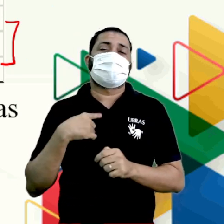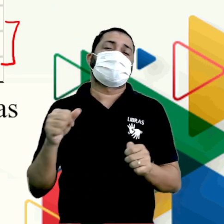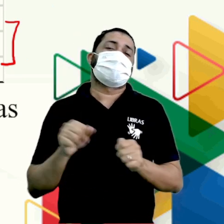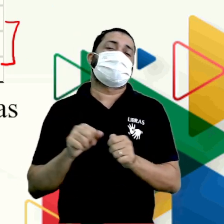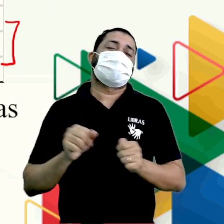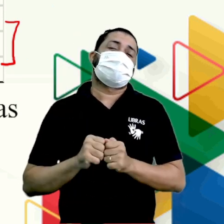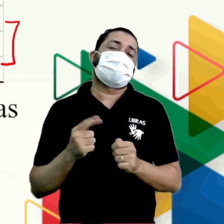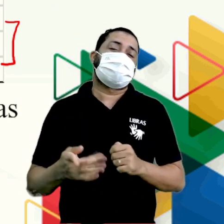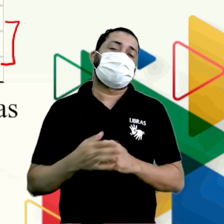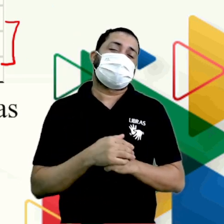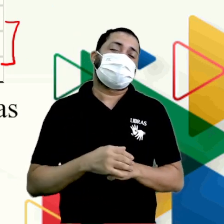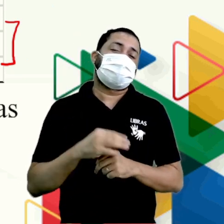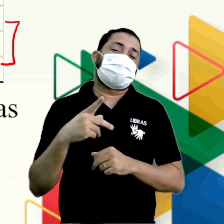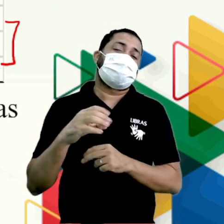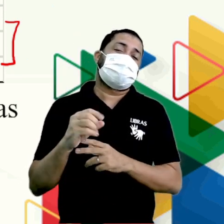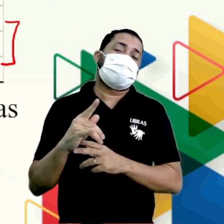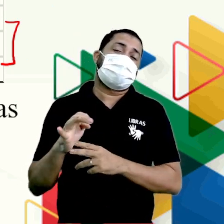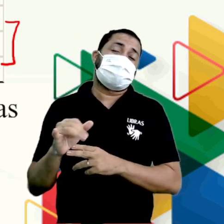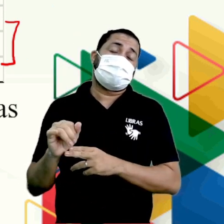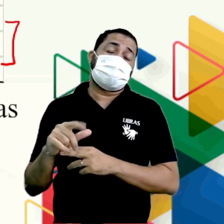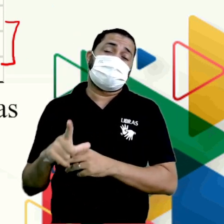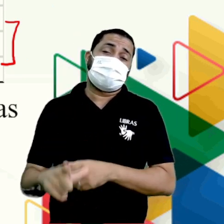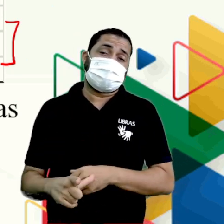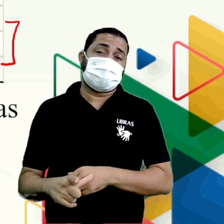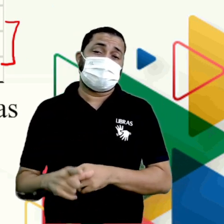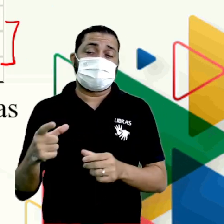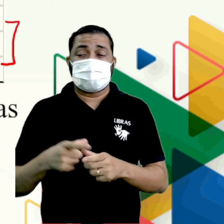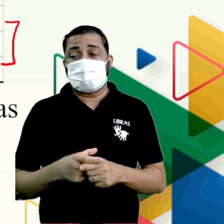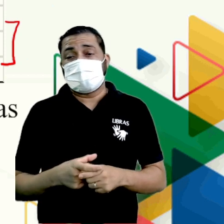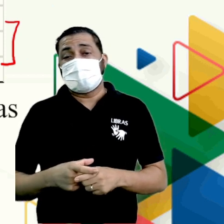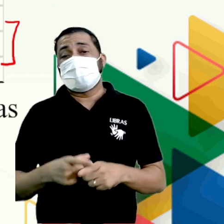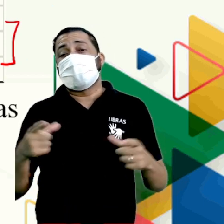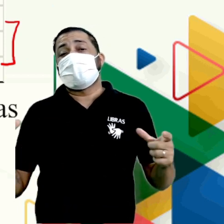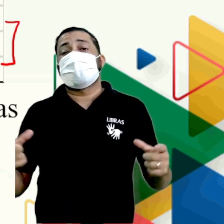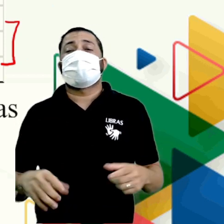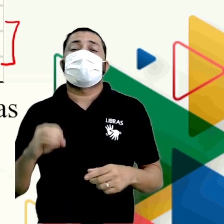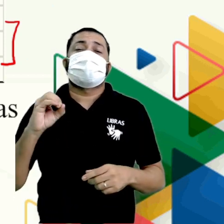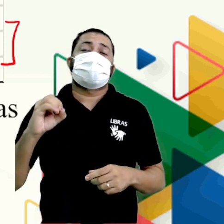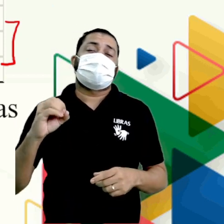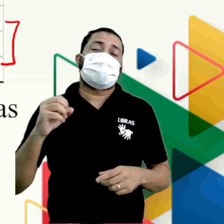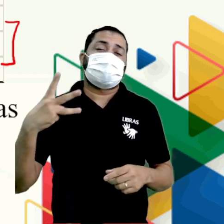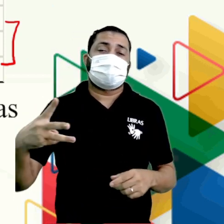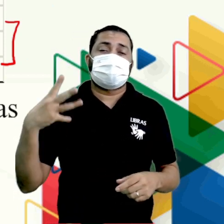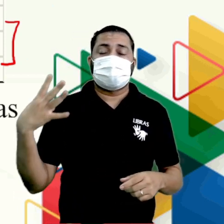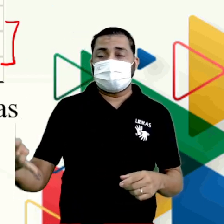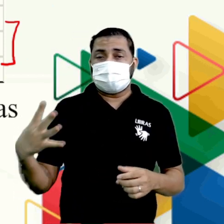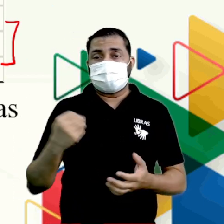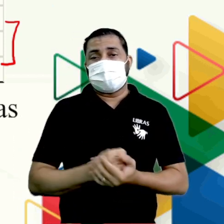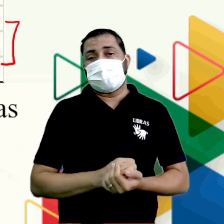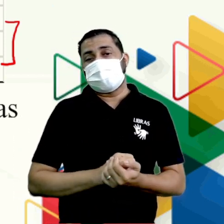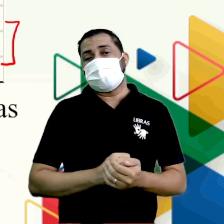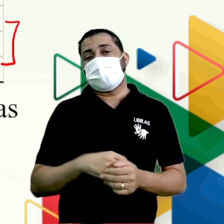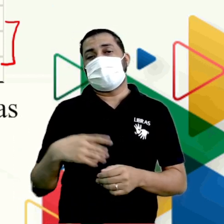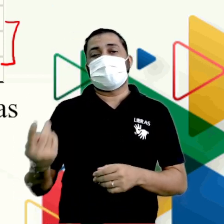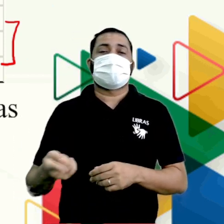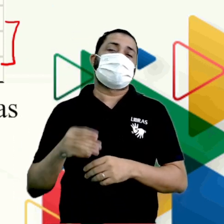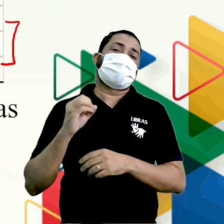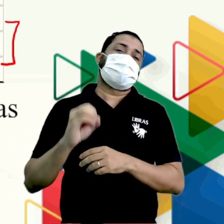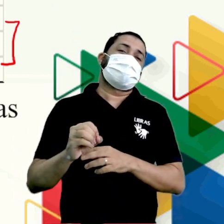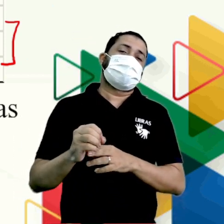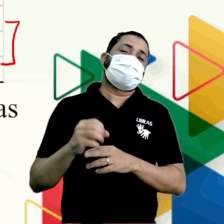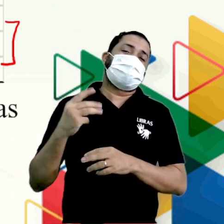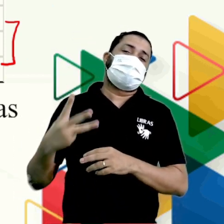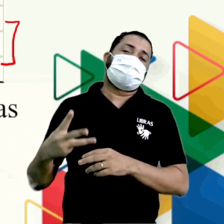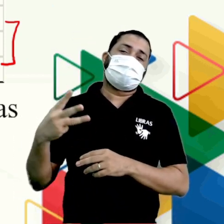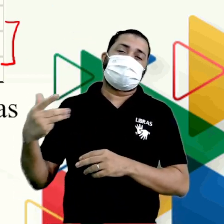aí, ó, o potencial ficaria assim. O maior potencial é o 0,34. Ah, Aquiles, aqui é